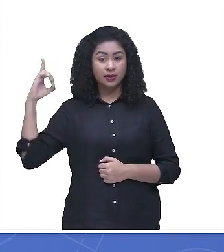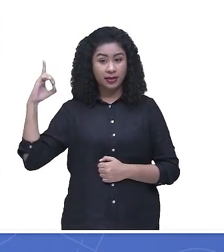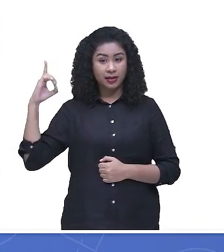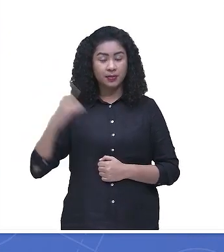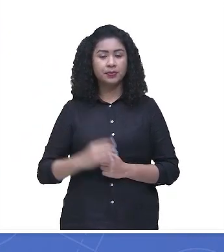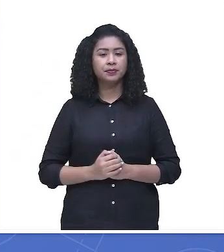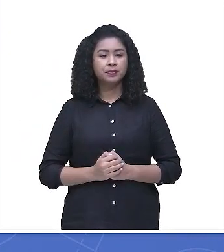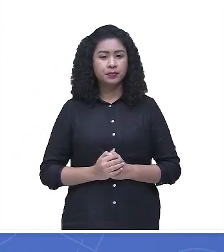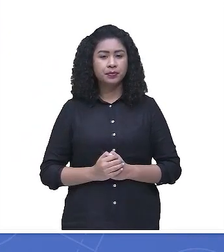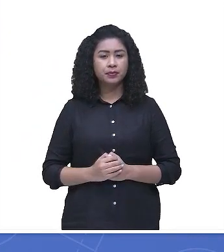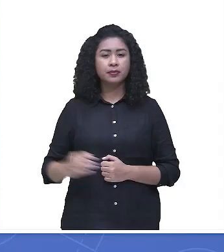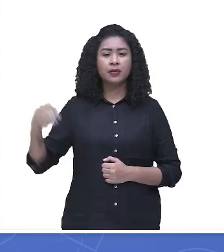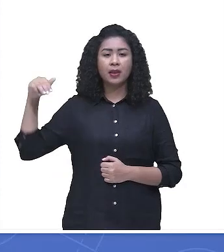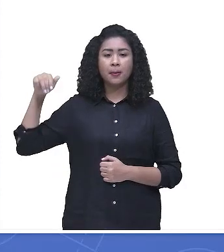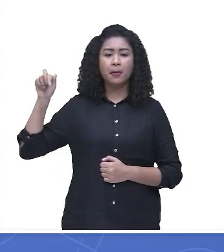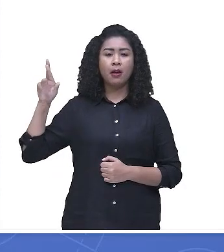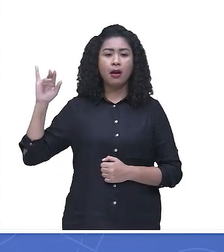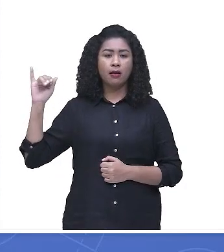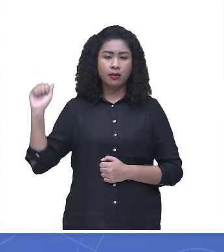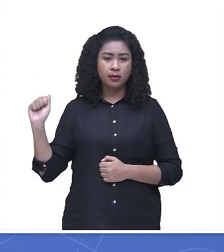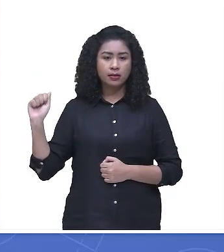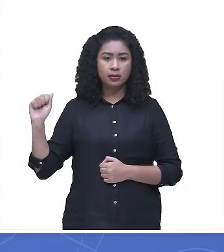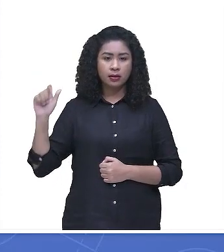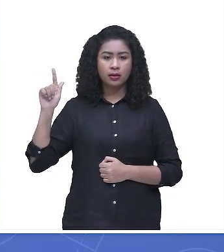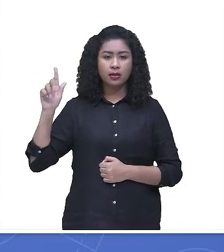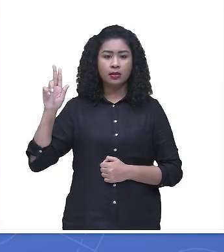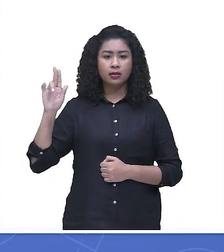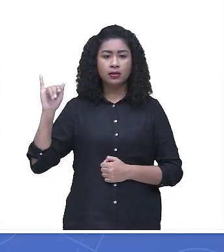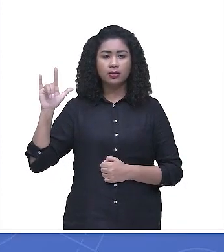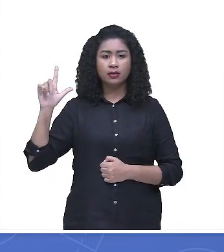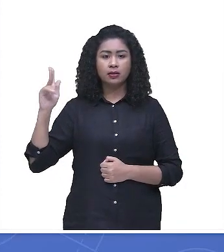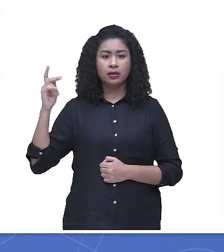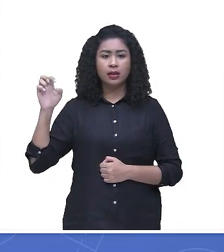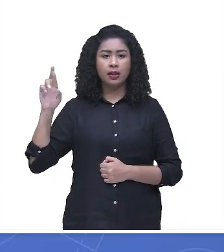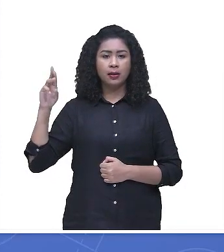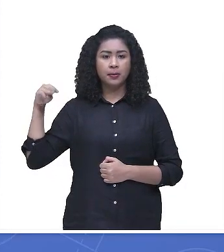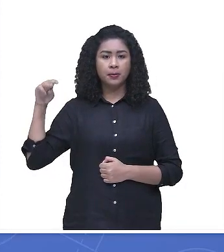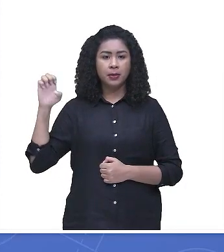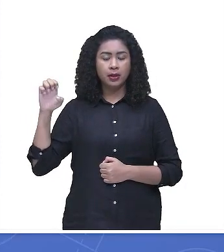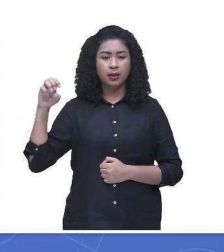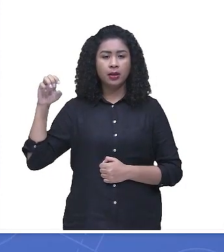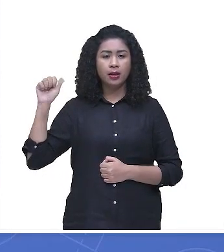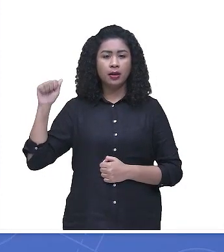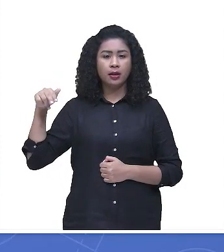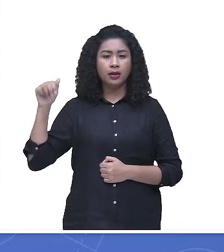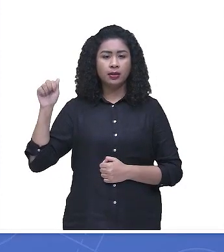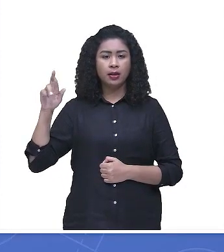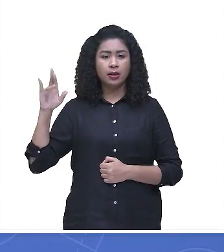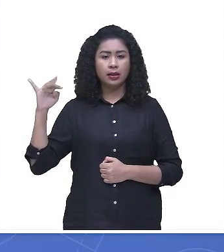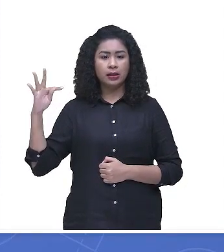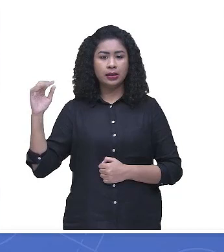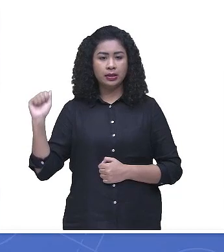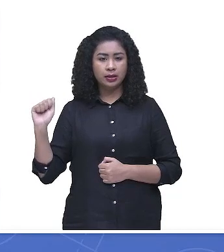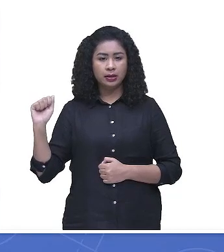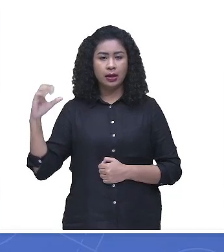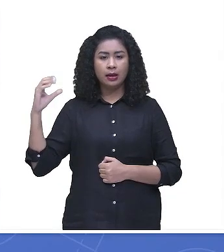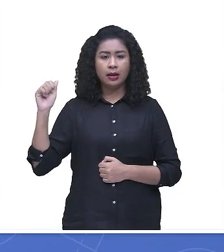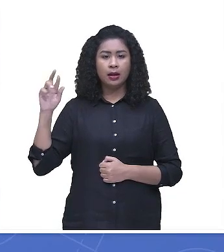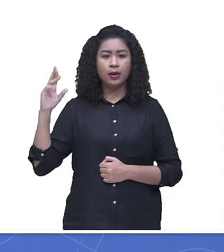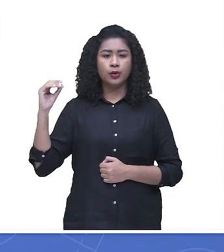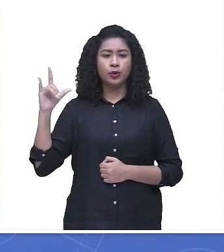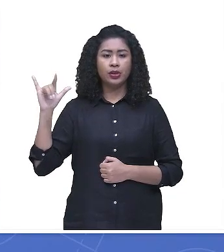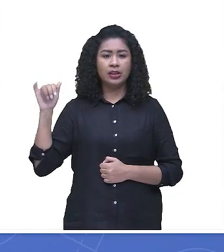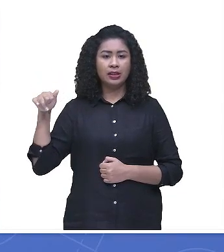Maria Eduarda, o Guilherme, Ana Rita, Ana Caroline, a Luciana, aliás, Luciano e